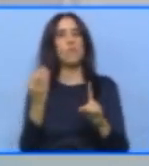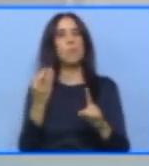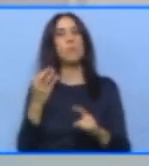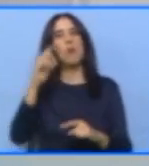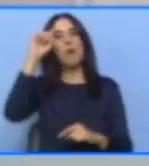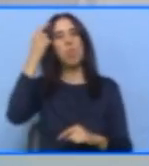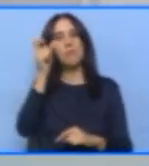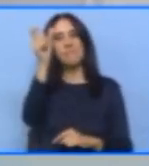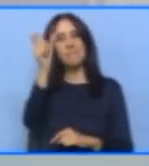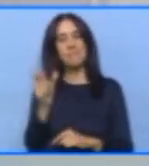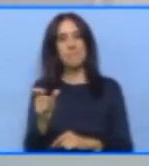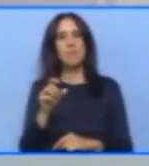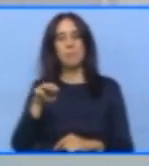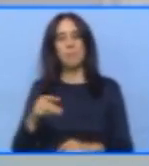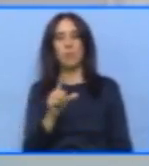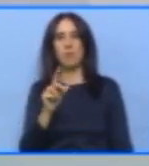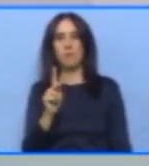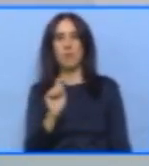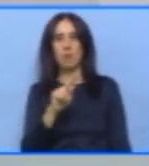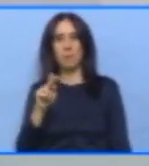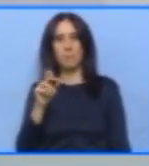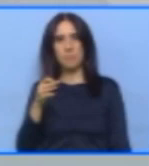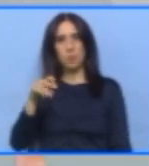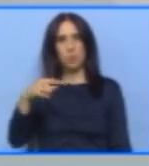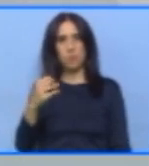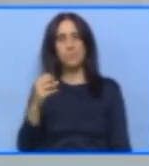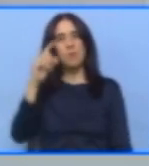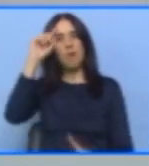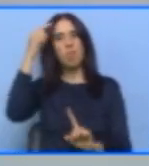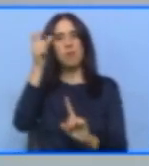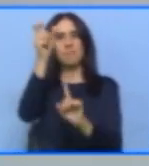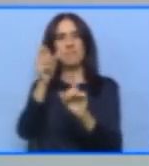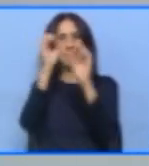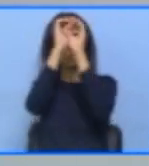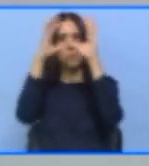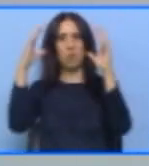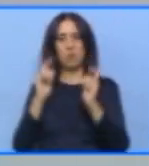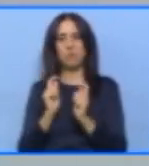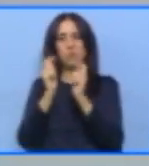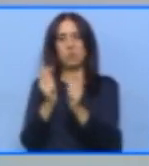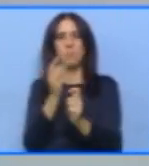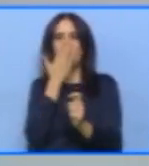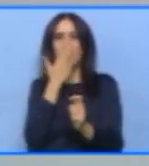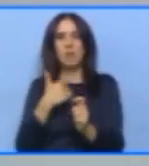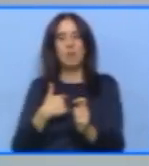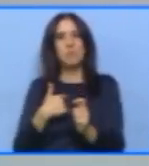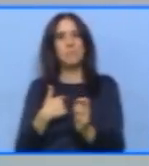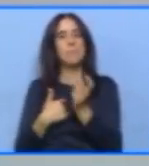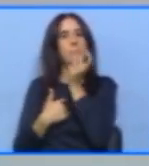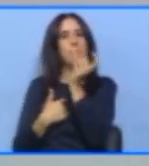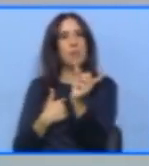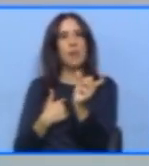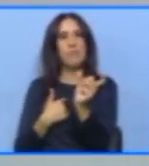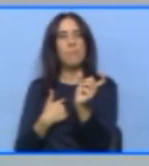profeta chamado Manuel Vieira Pinto. E profeta, eu chamo-lhe o visionário porque me parece, assim, uma palavra